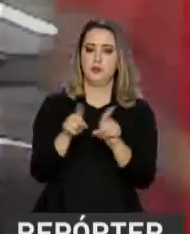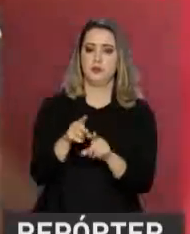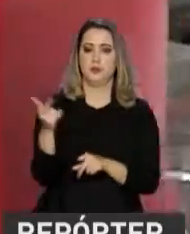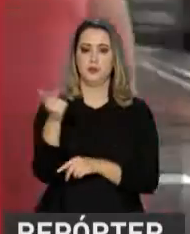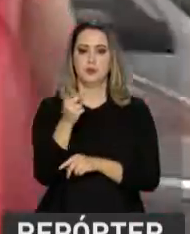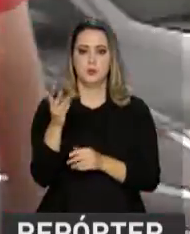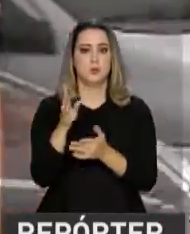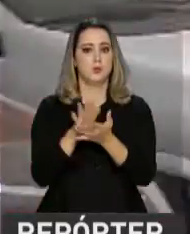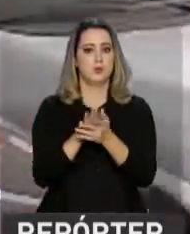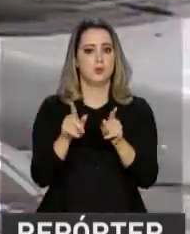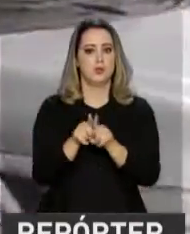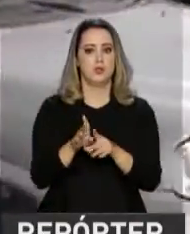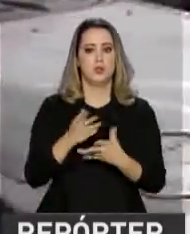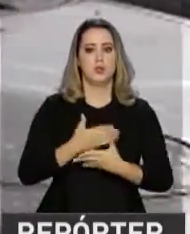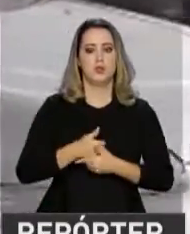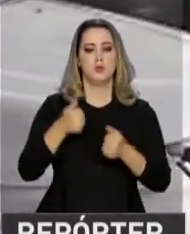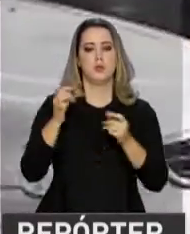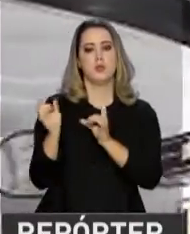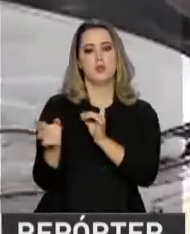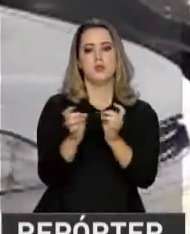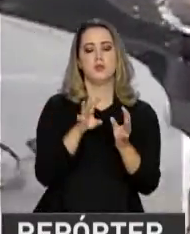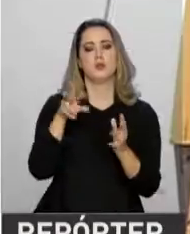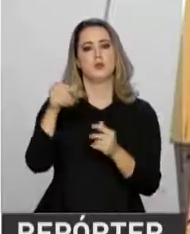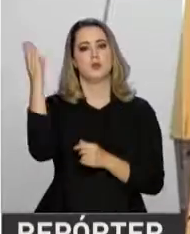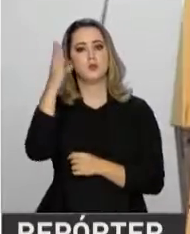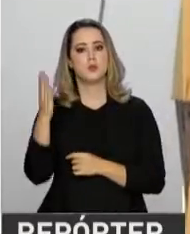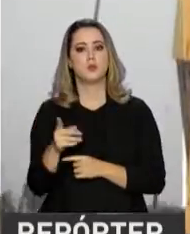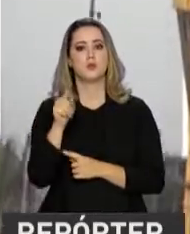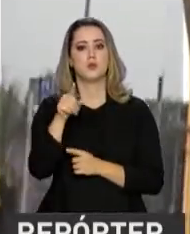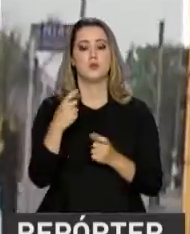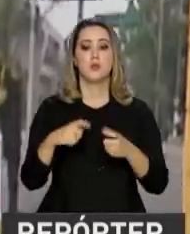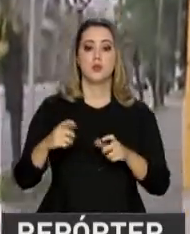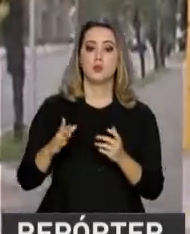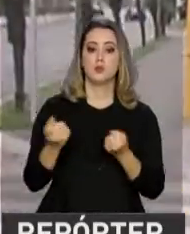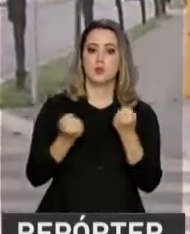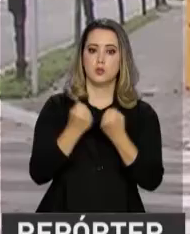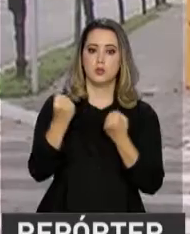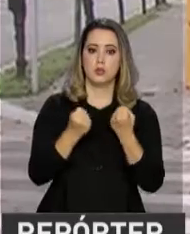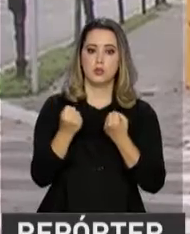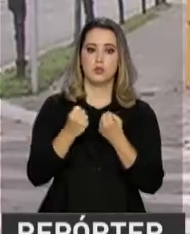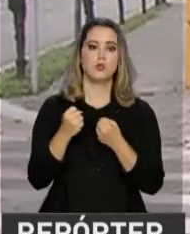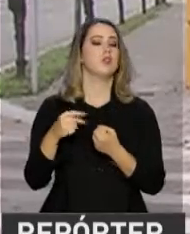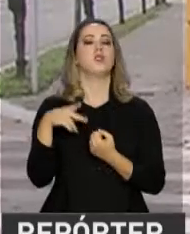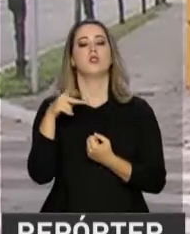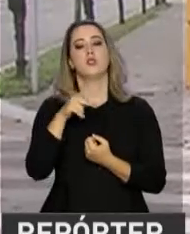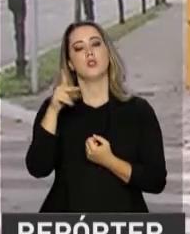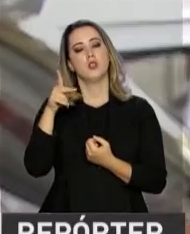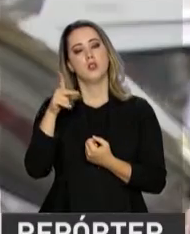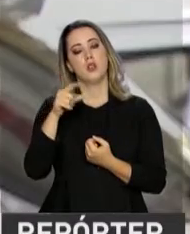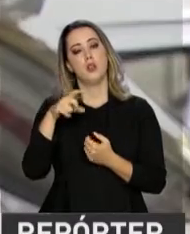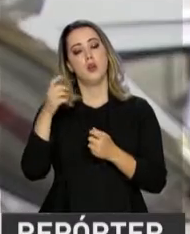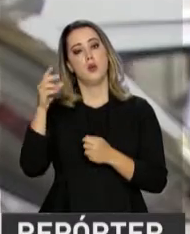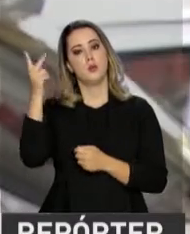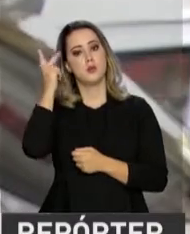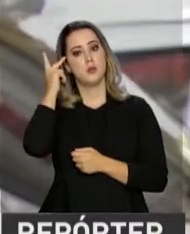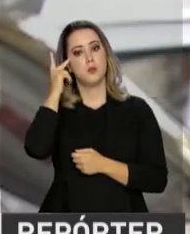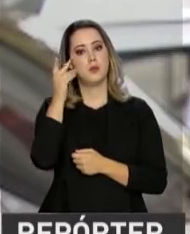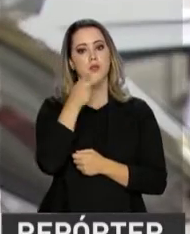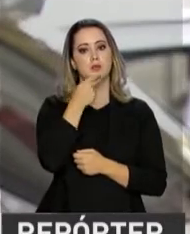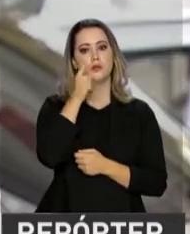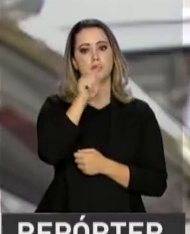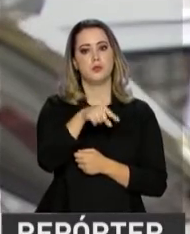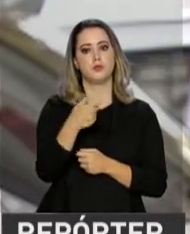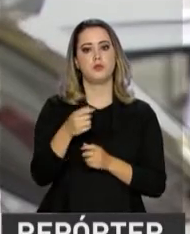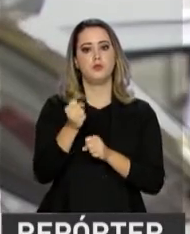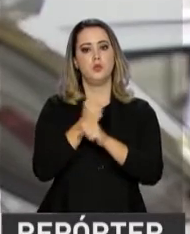casal tem ajudado a melhorar as vendas em todo o brasil essa loja de carros na zona sul de são paulo é um exemplo disso segundo o gerente no ano